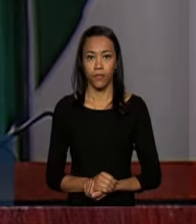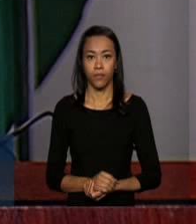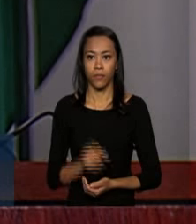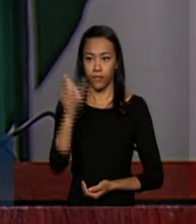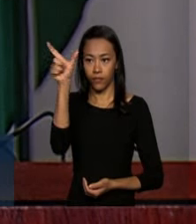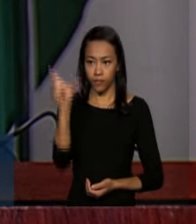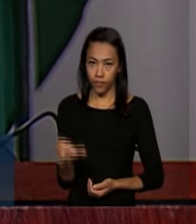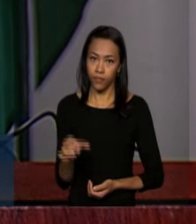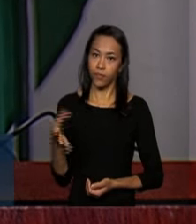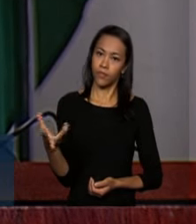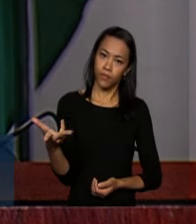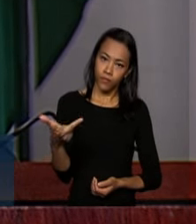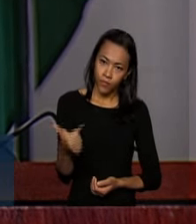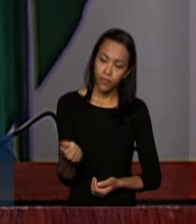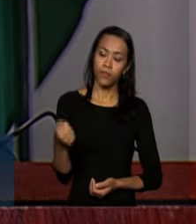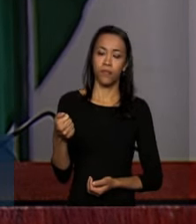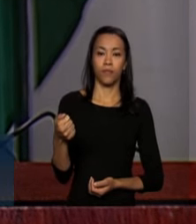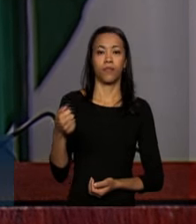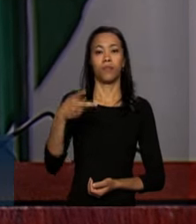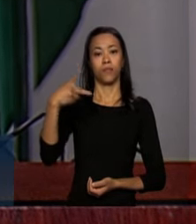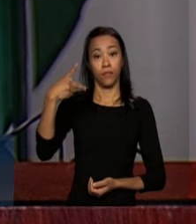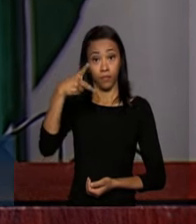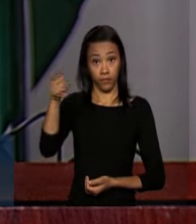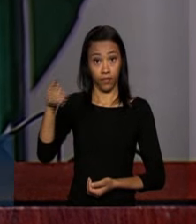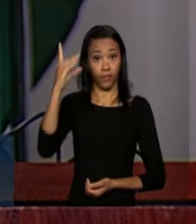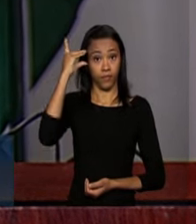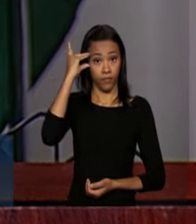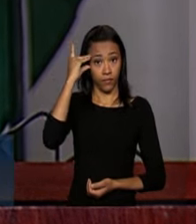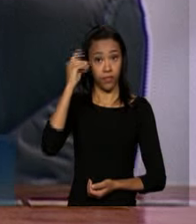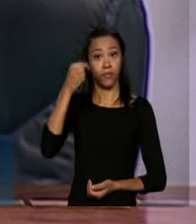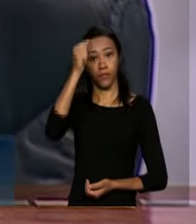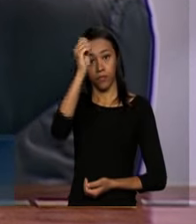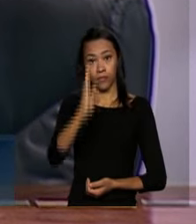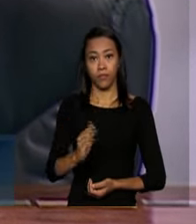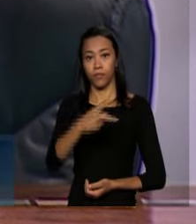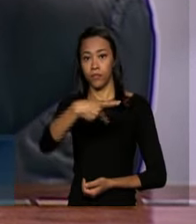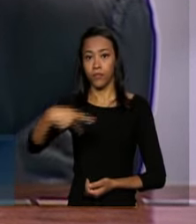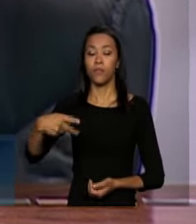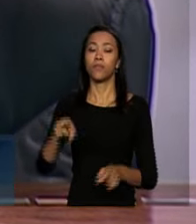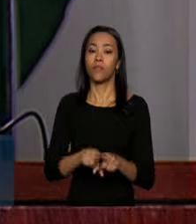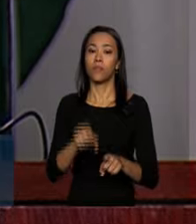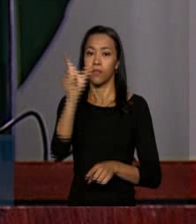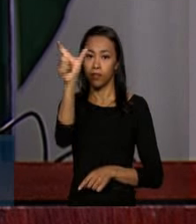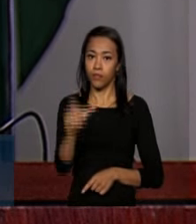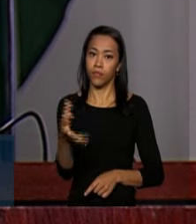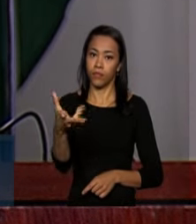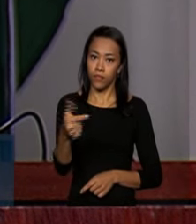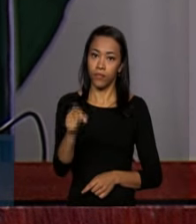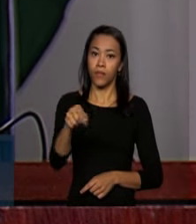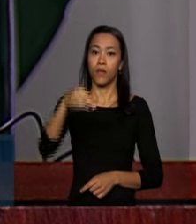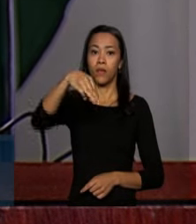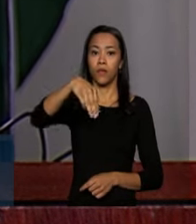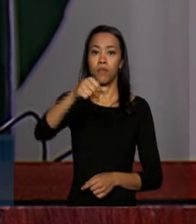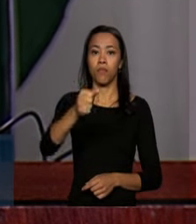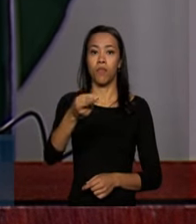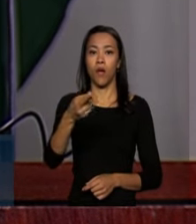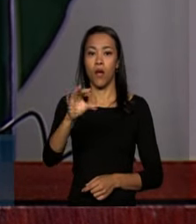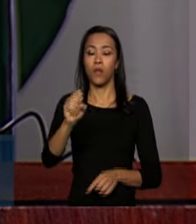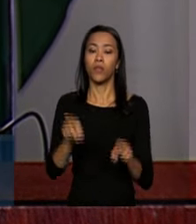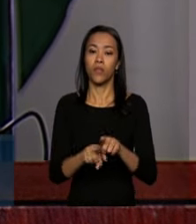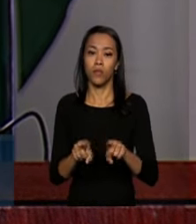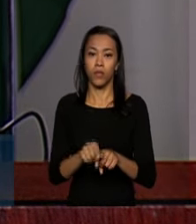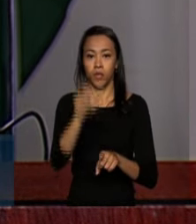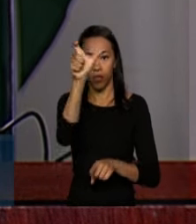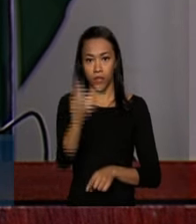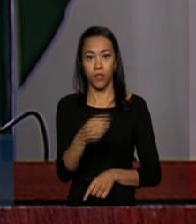Excelentíssima senhora Dilma Rousseff, presidente da República, excelentíssimo senhor embaixador Mauro Vieira, ministro de Estado das